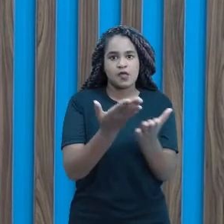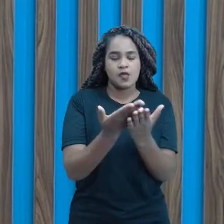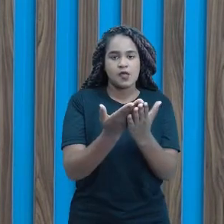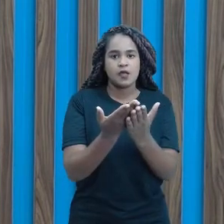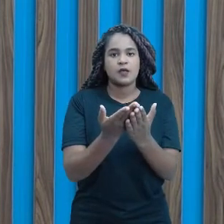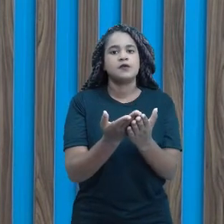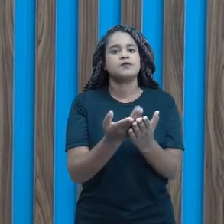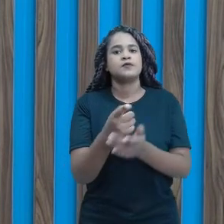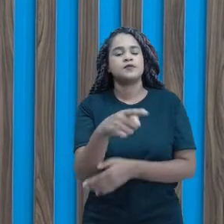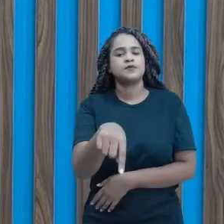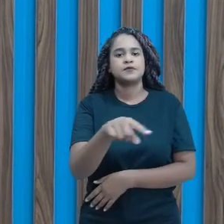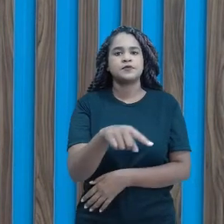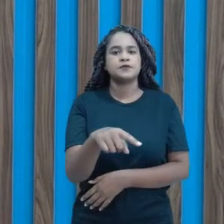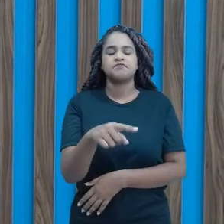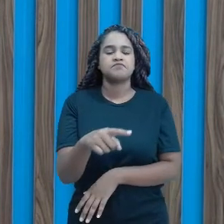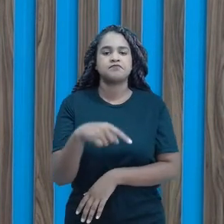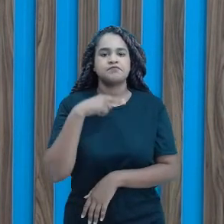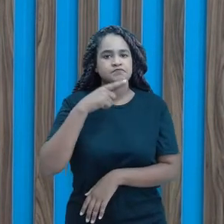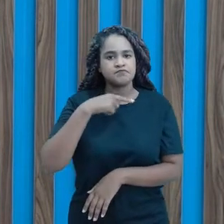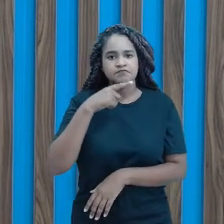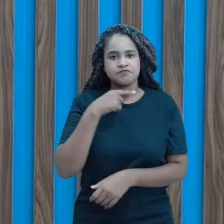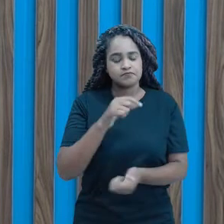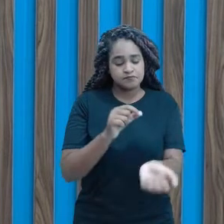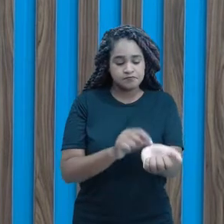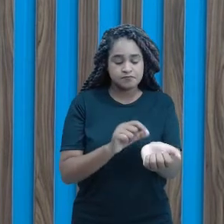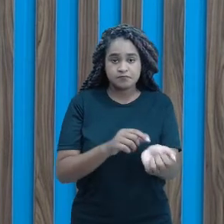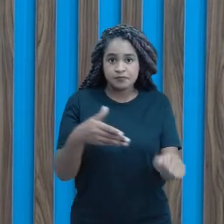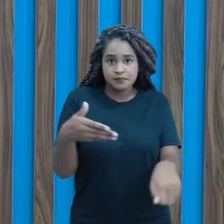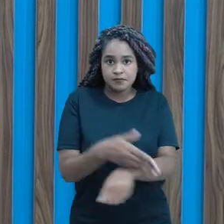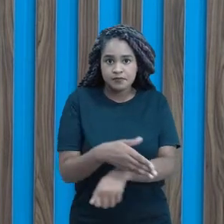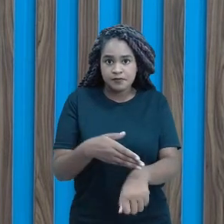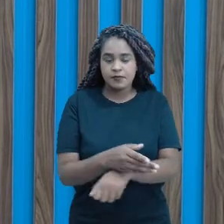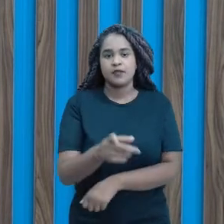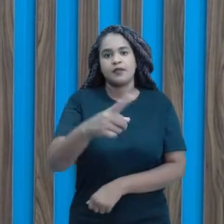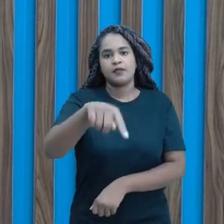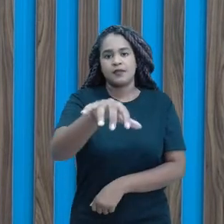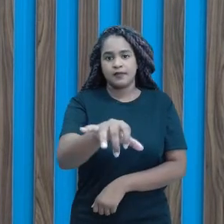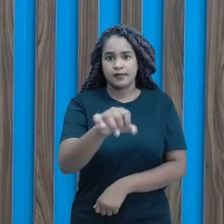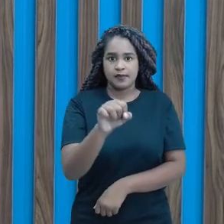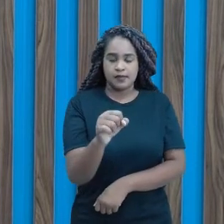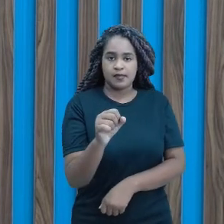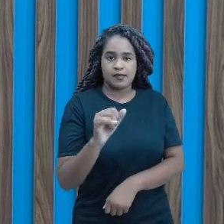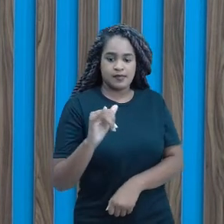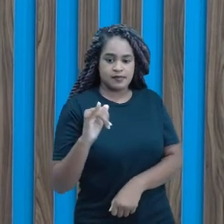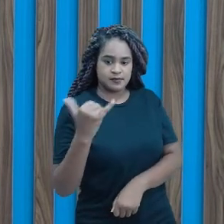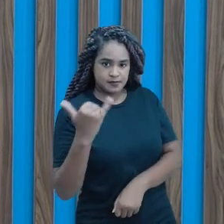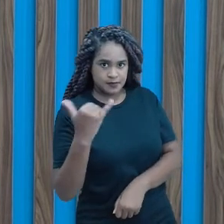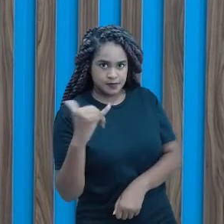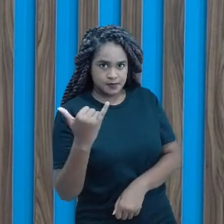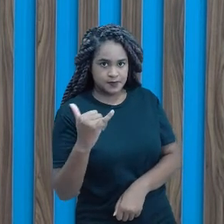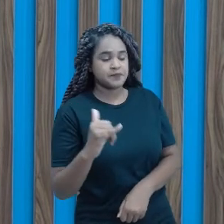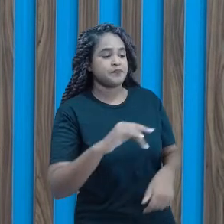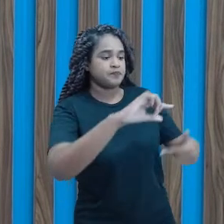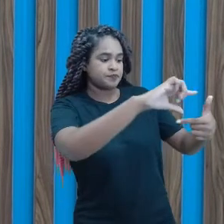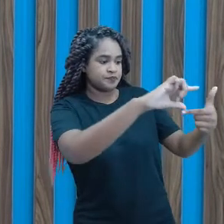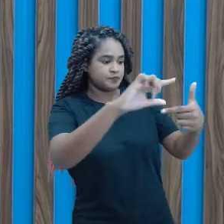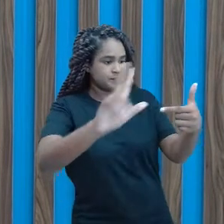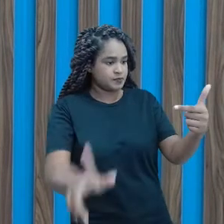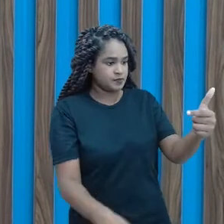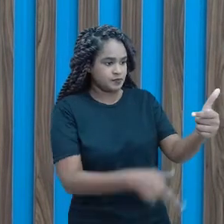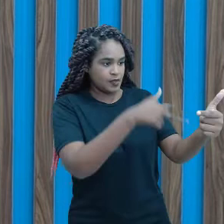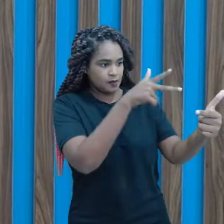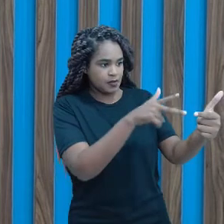não teve acesso ainda ao aplicativo, tá? Você vai pegar o seu celular, abrir a sua câmera e colocar